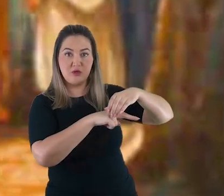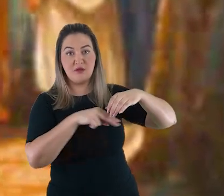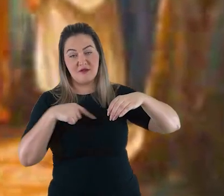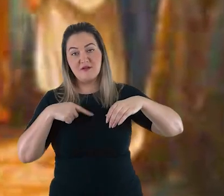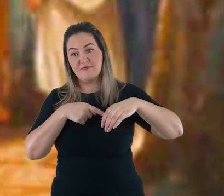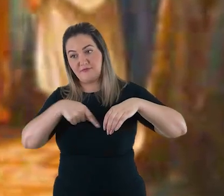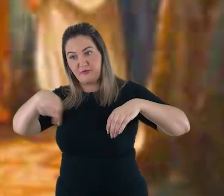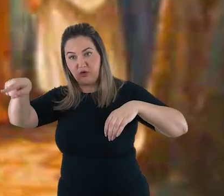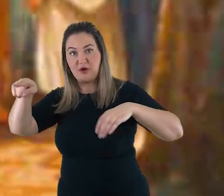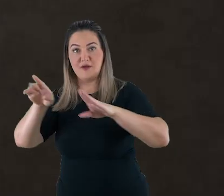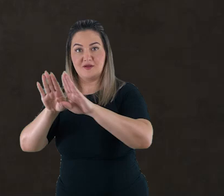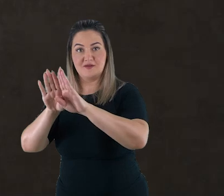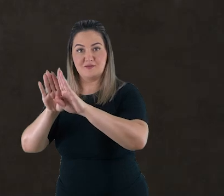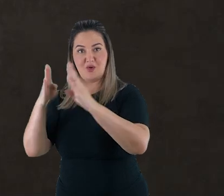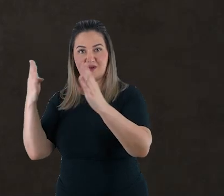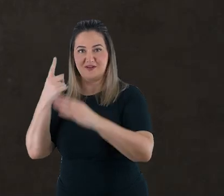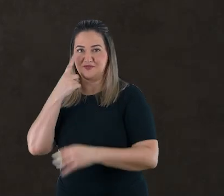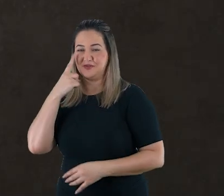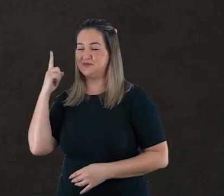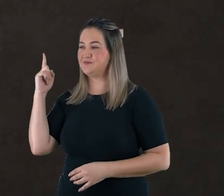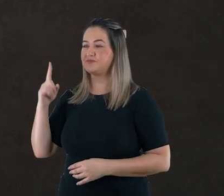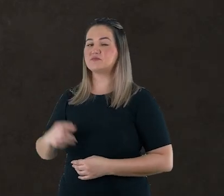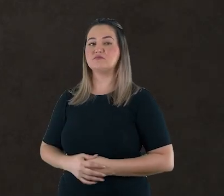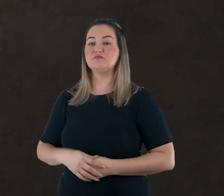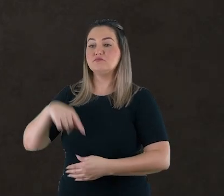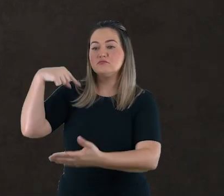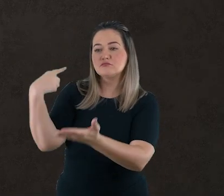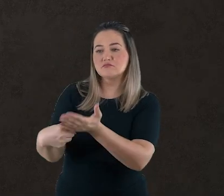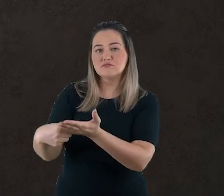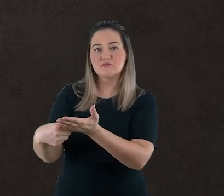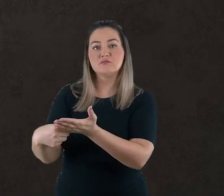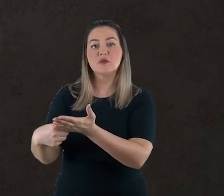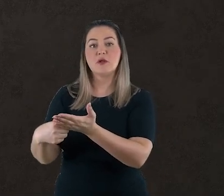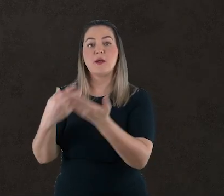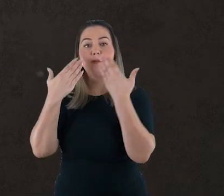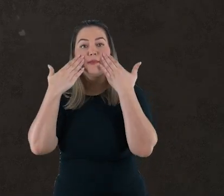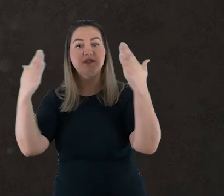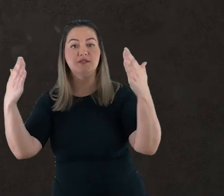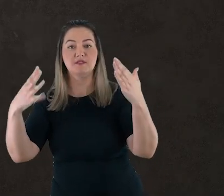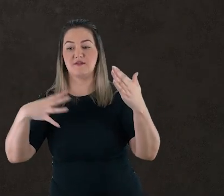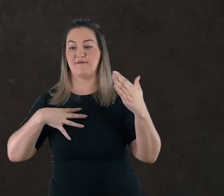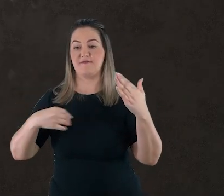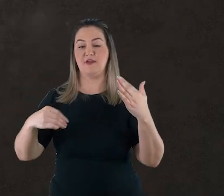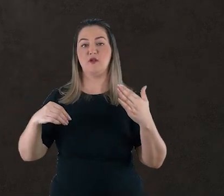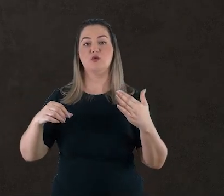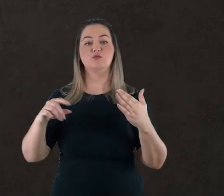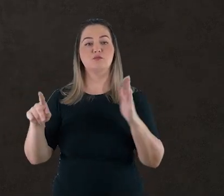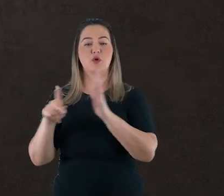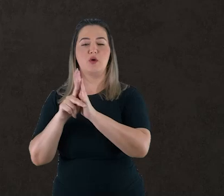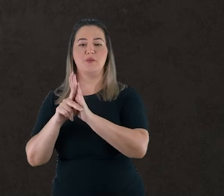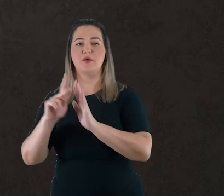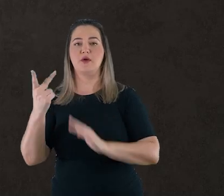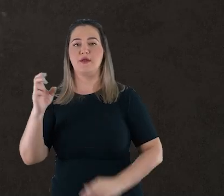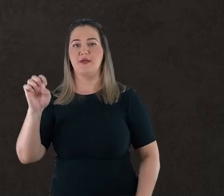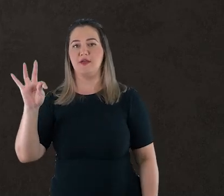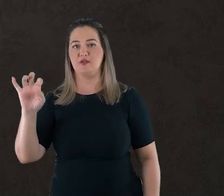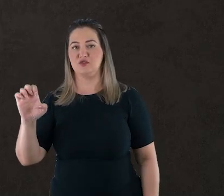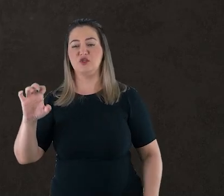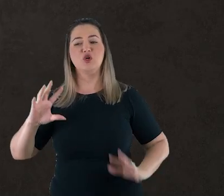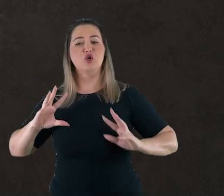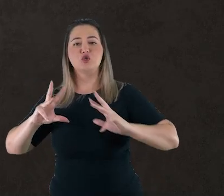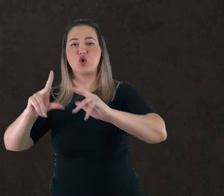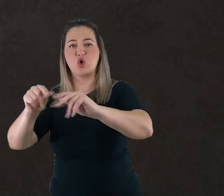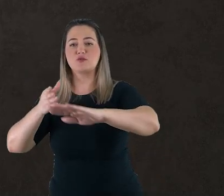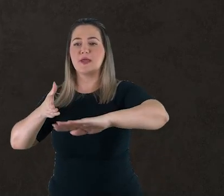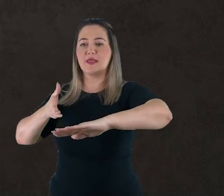termos. Assim está na Bíblia. E o acordo foi feito na presença dos filhos de Et, a saber, todos os que